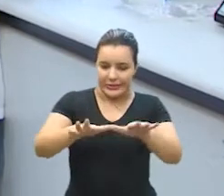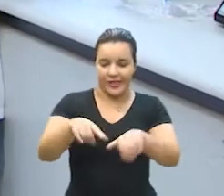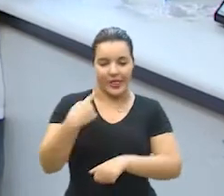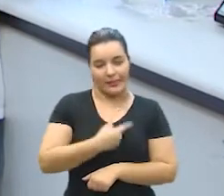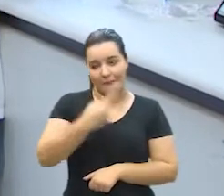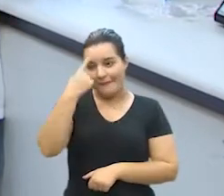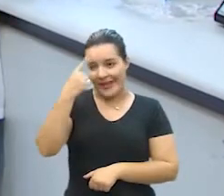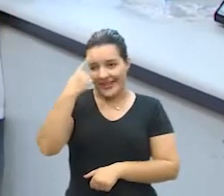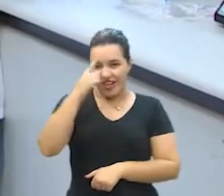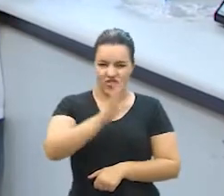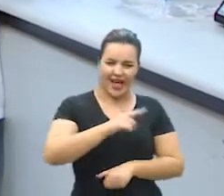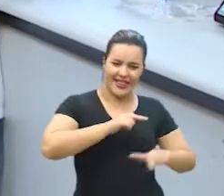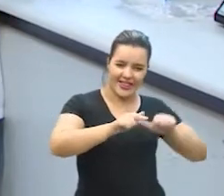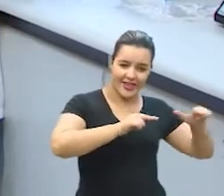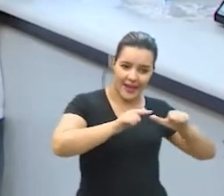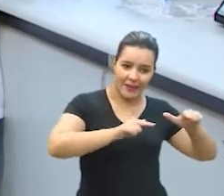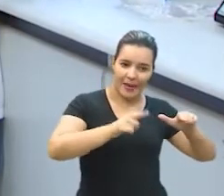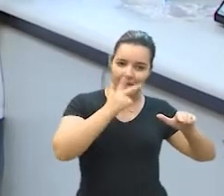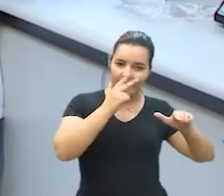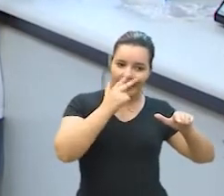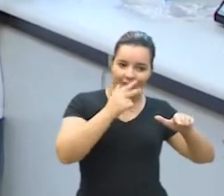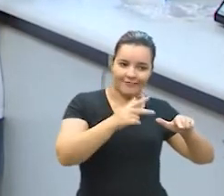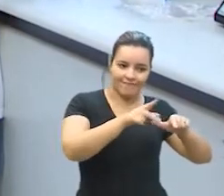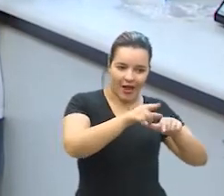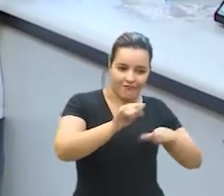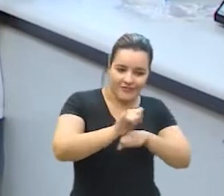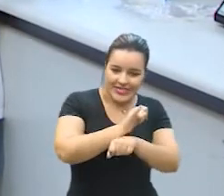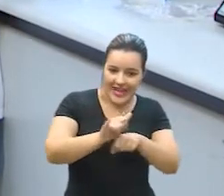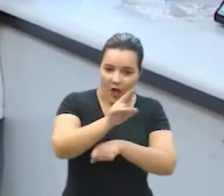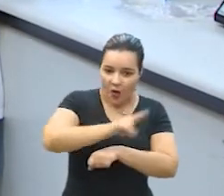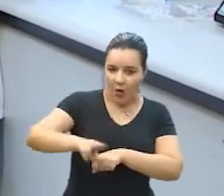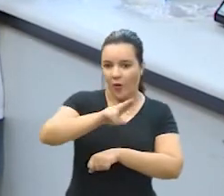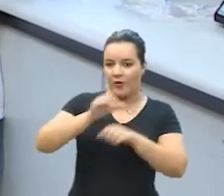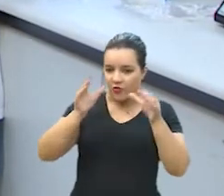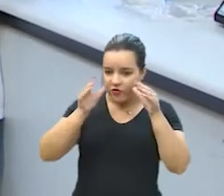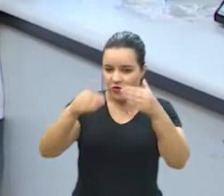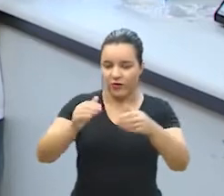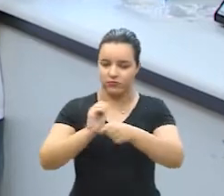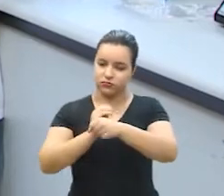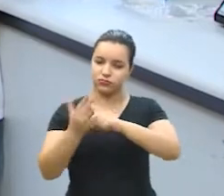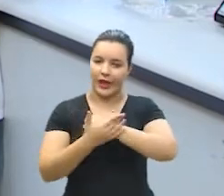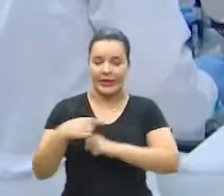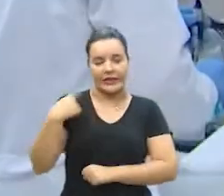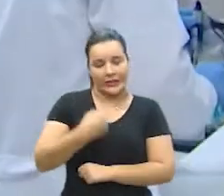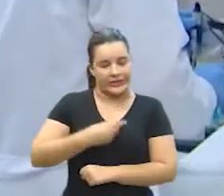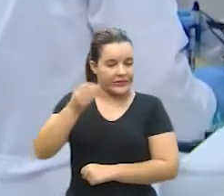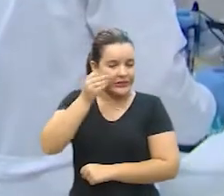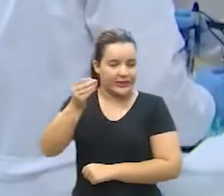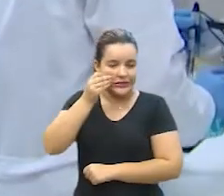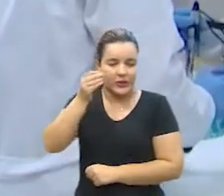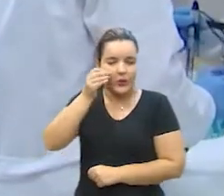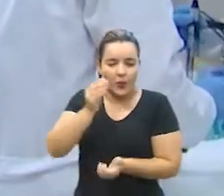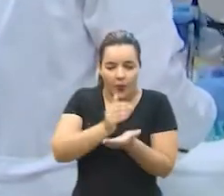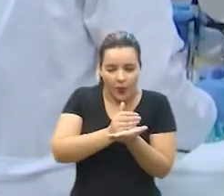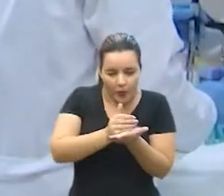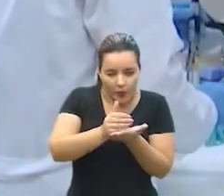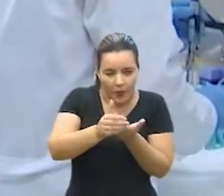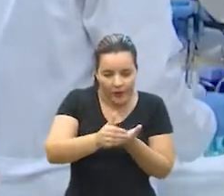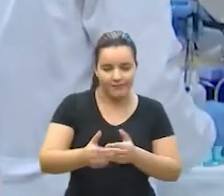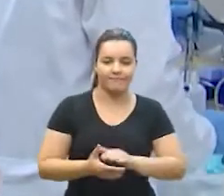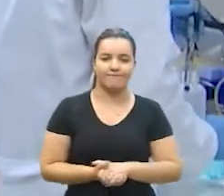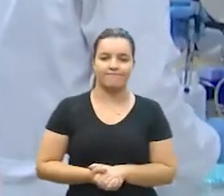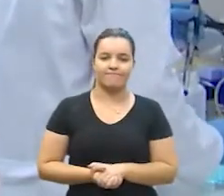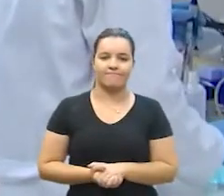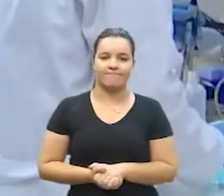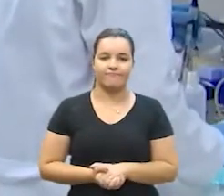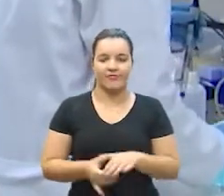pensássemos, então, em como a gente poderia associar essas tecnologias para ajudar contra o coronavírus. E aí os testes começaram,